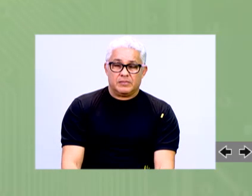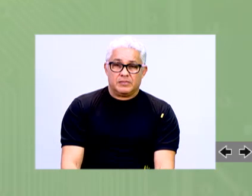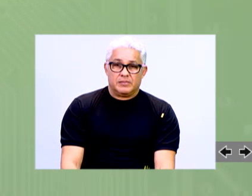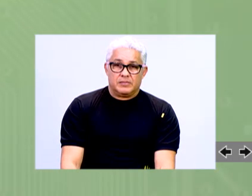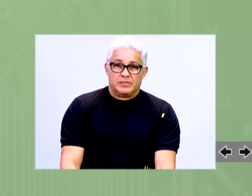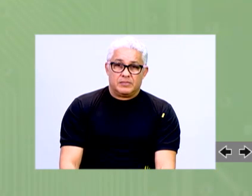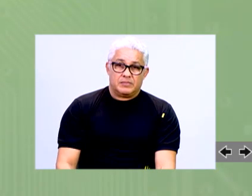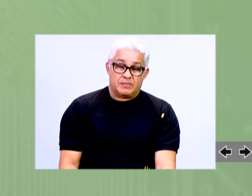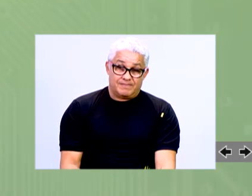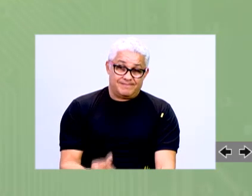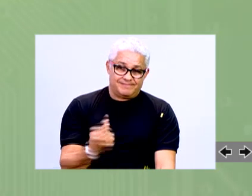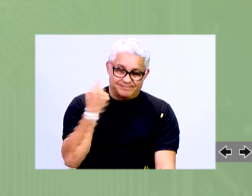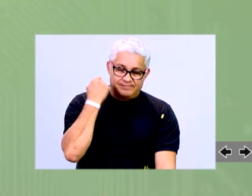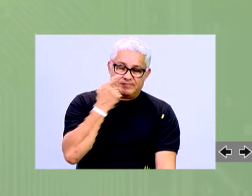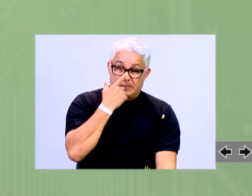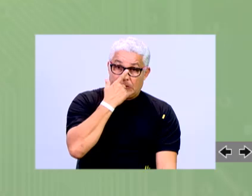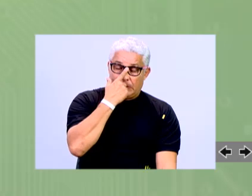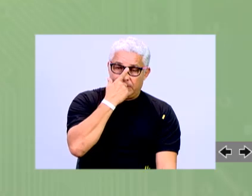na definição